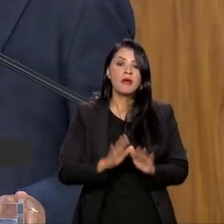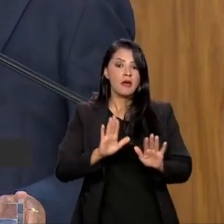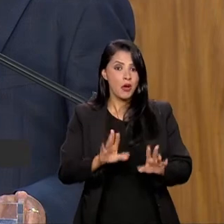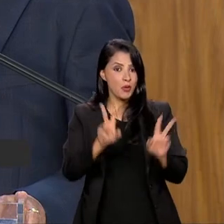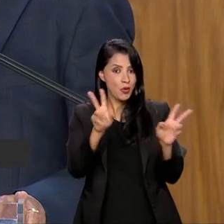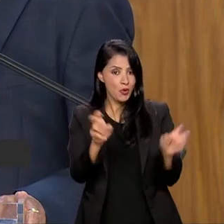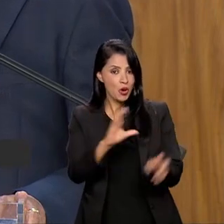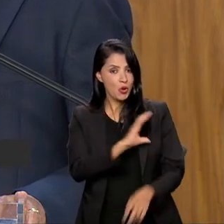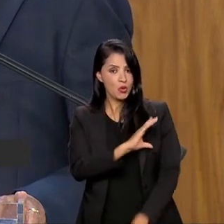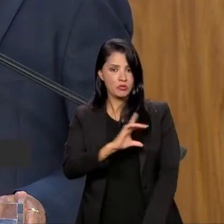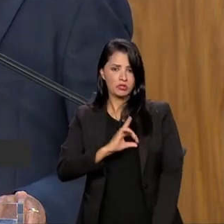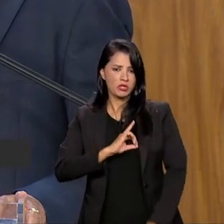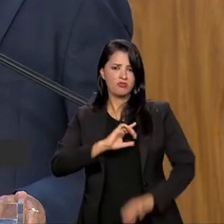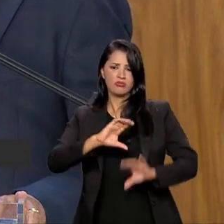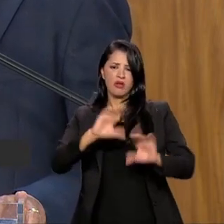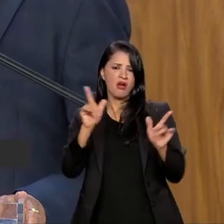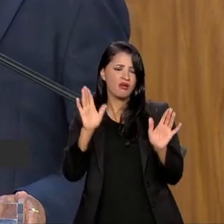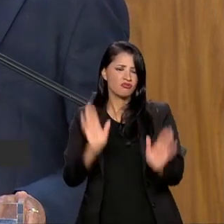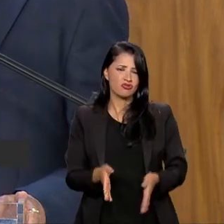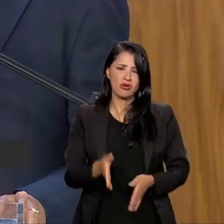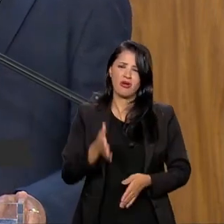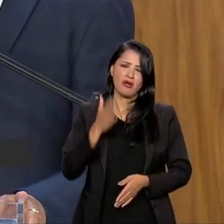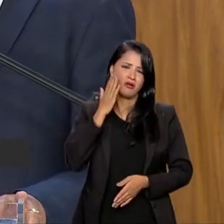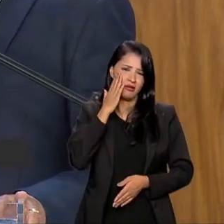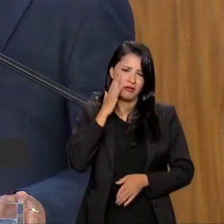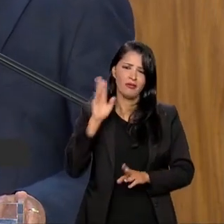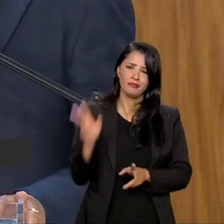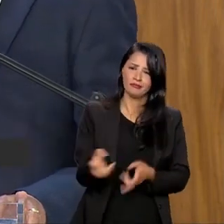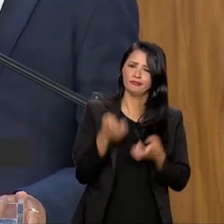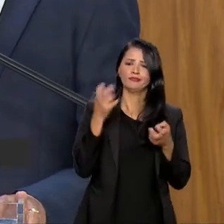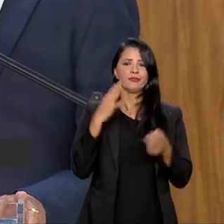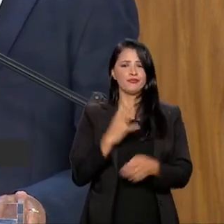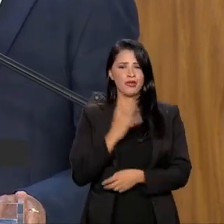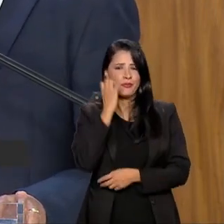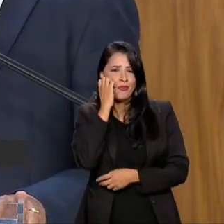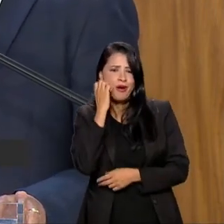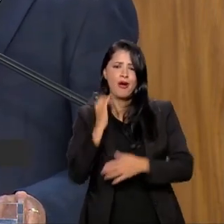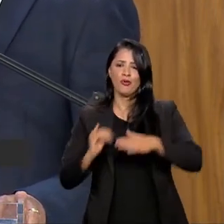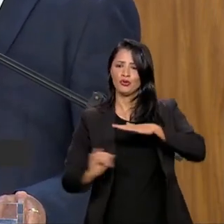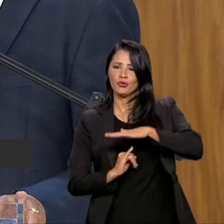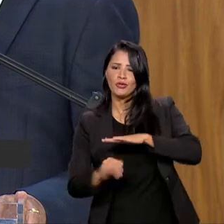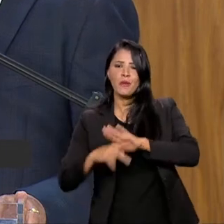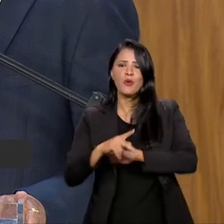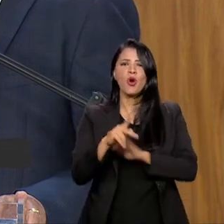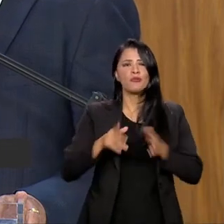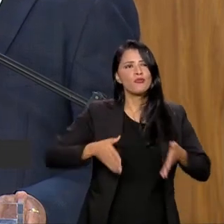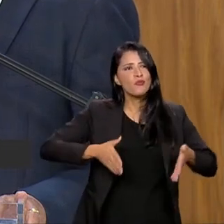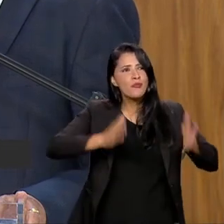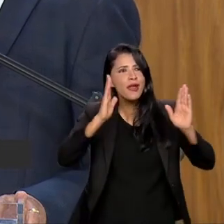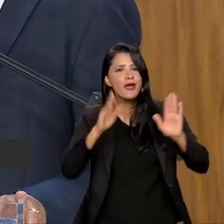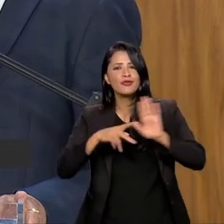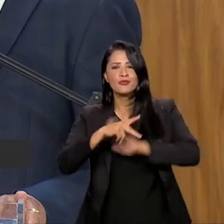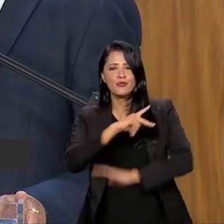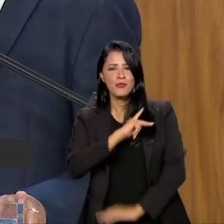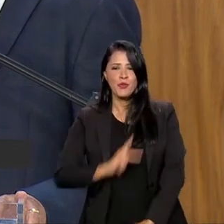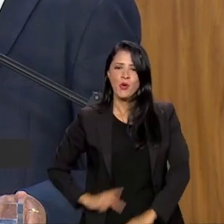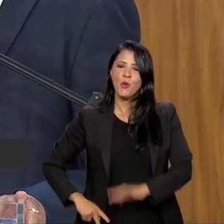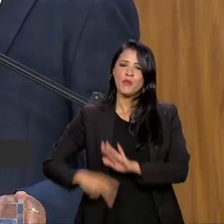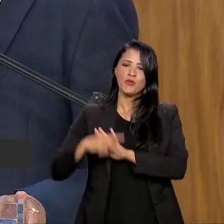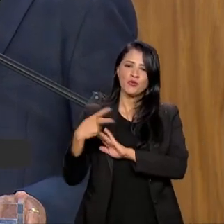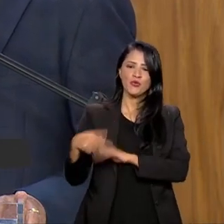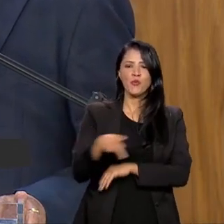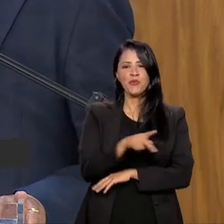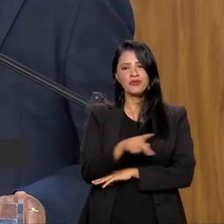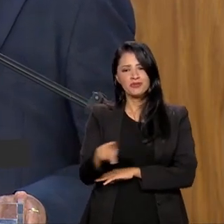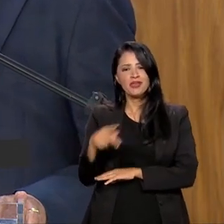está claro, a coordenação patrimonial, institucional, dos prédios públicos do presidente